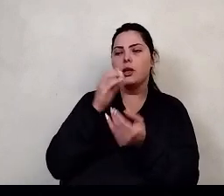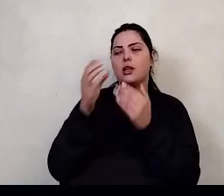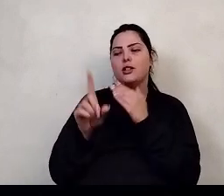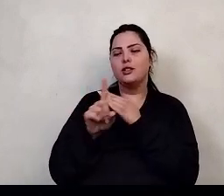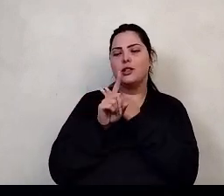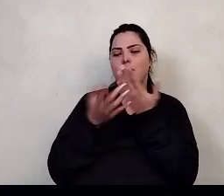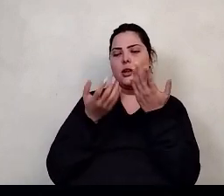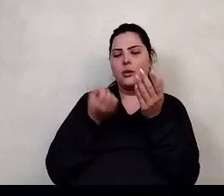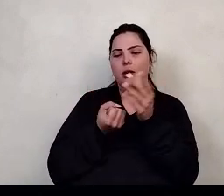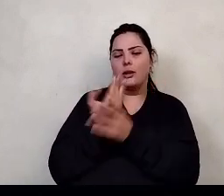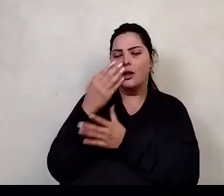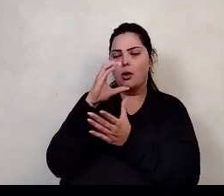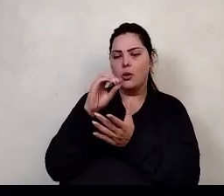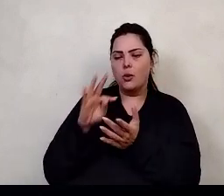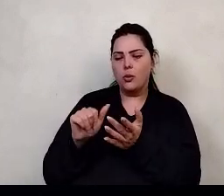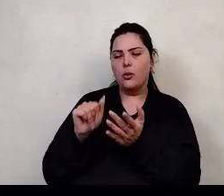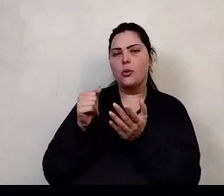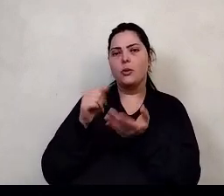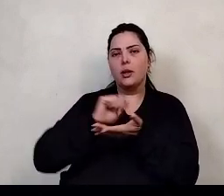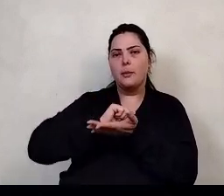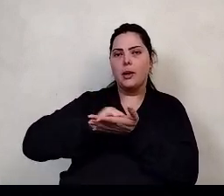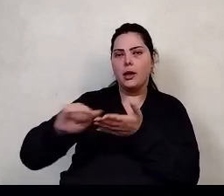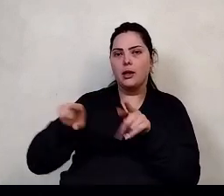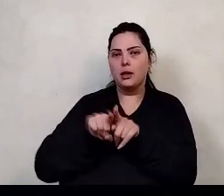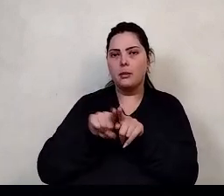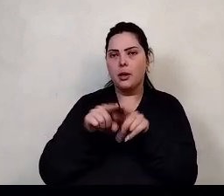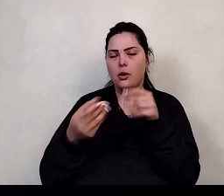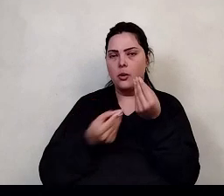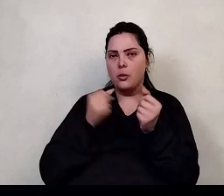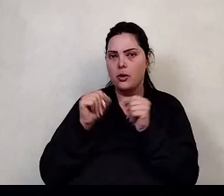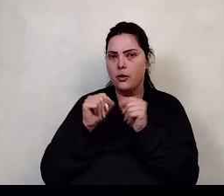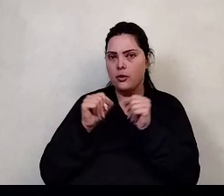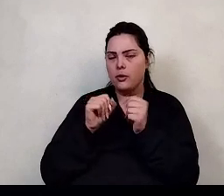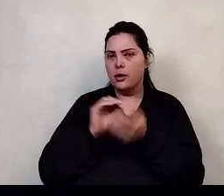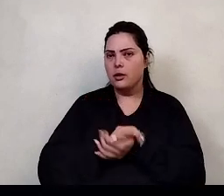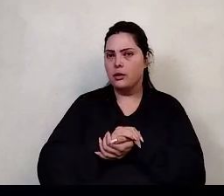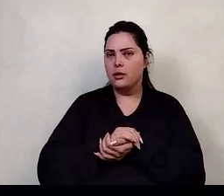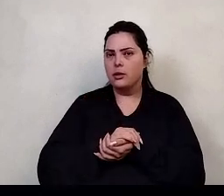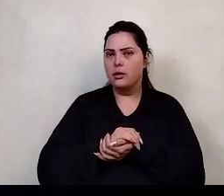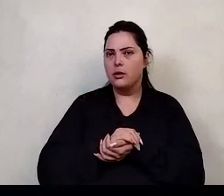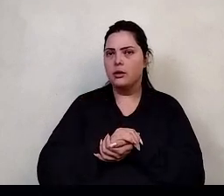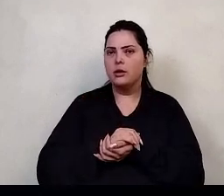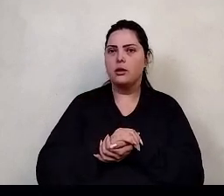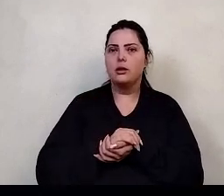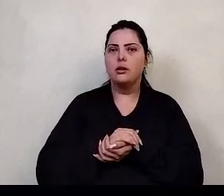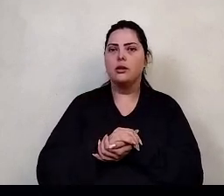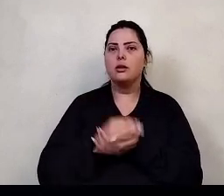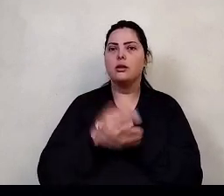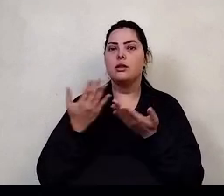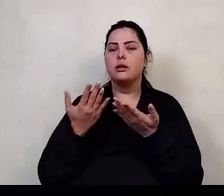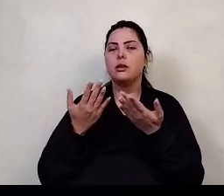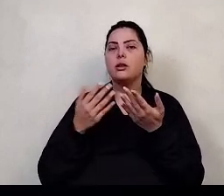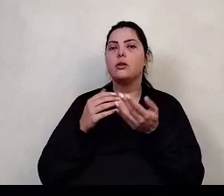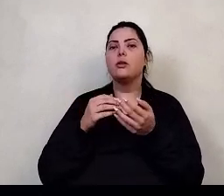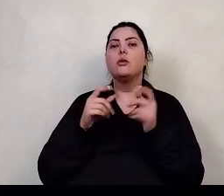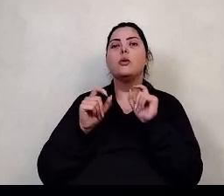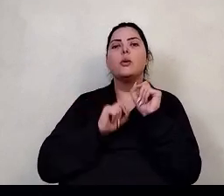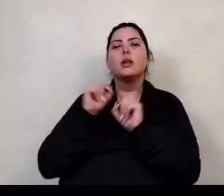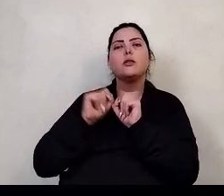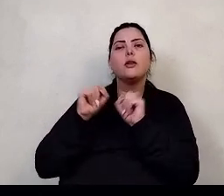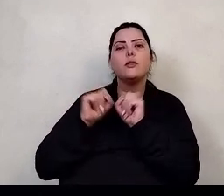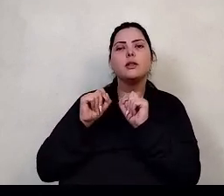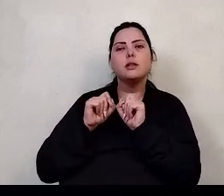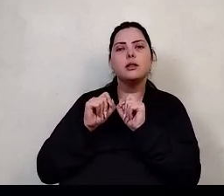uma conta, desativar uma conta. Legal. E aí eu vou passar isso para o desenvolvedor botar a mão e implementar de fato. O que o desenvolvedor vai fazer? Pensa que